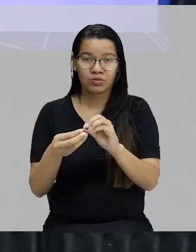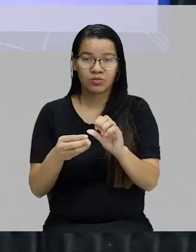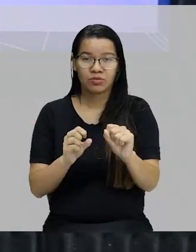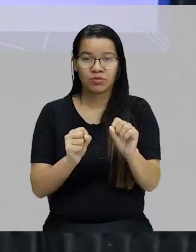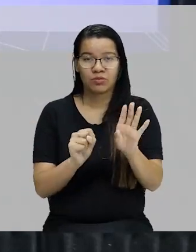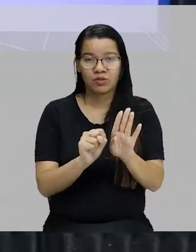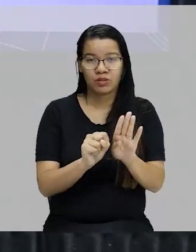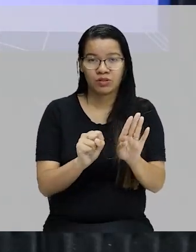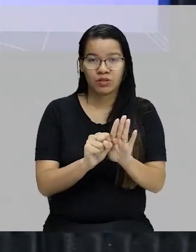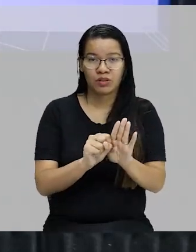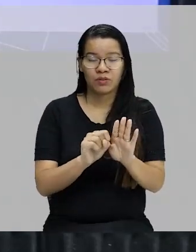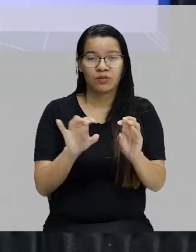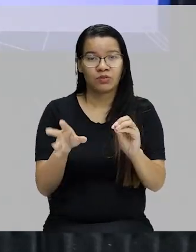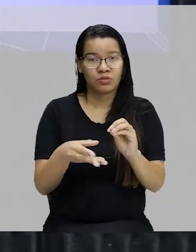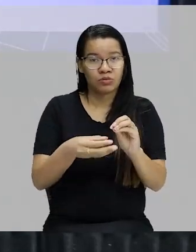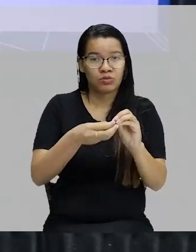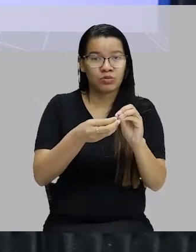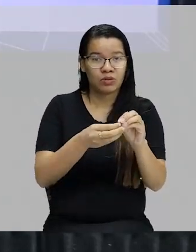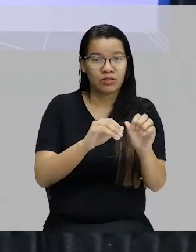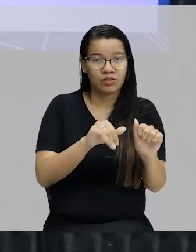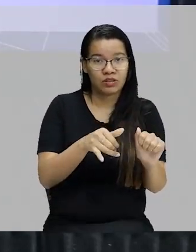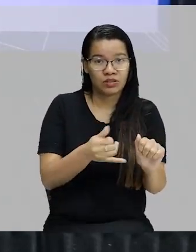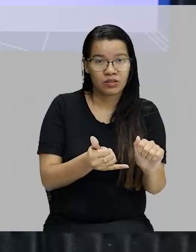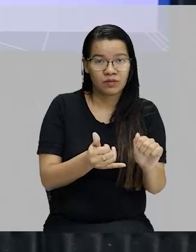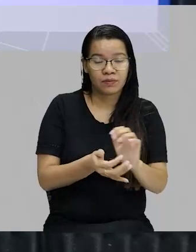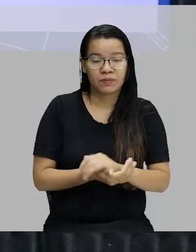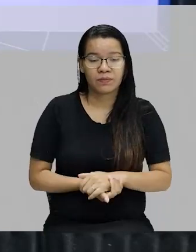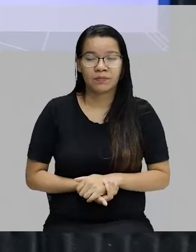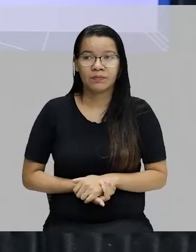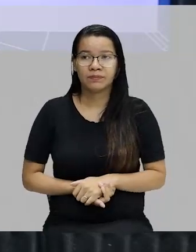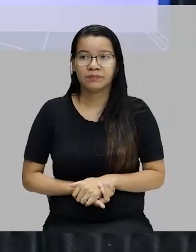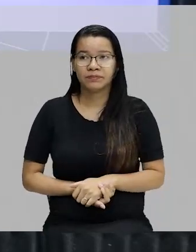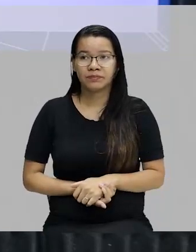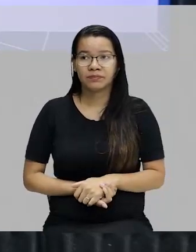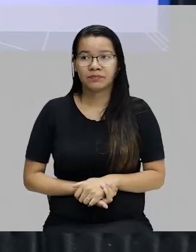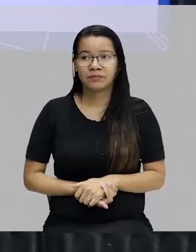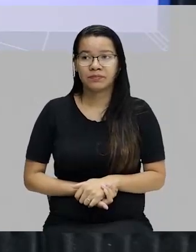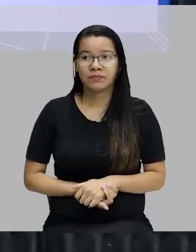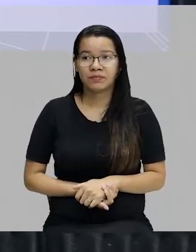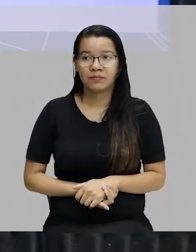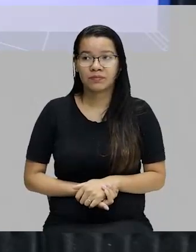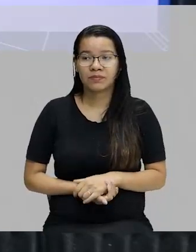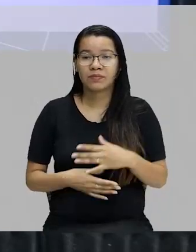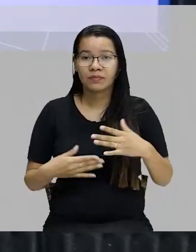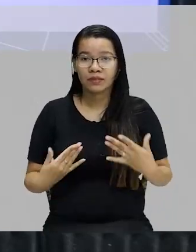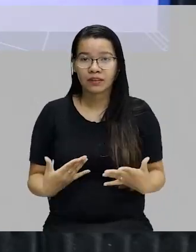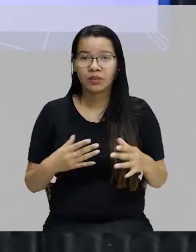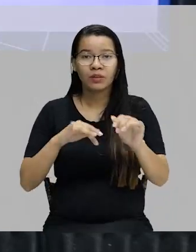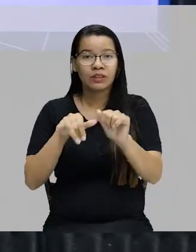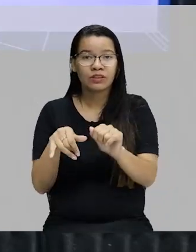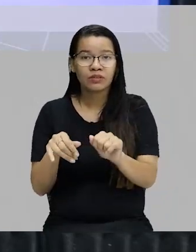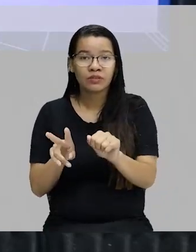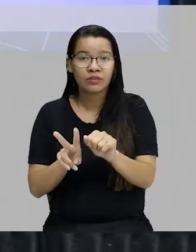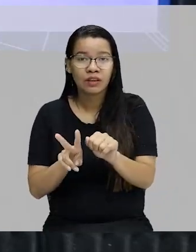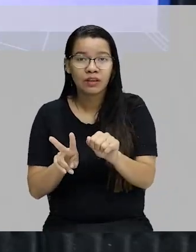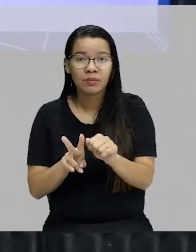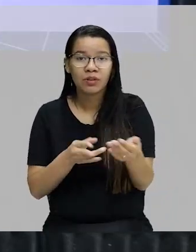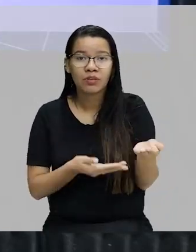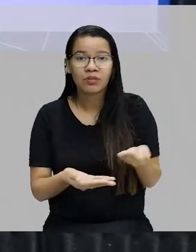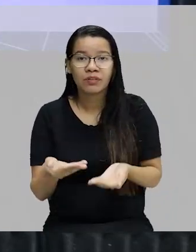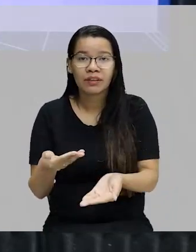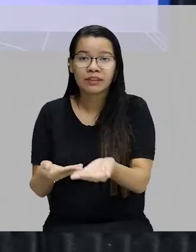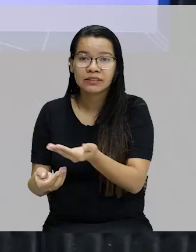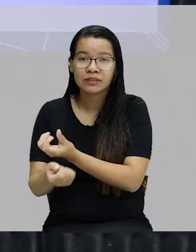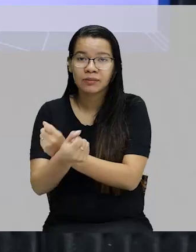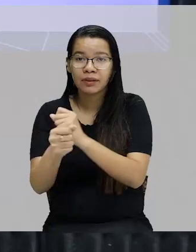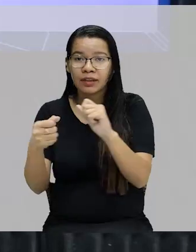e os adjetivos. An adverb provides greater description. Então, um advérbio, ele oferece uma